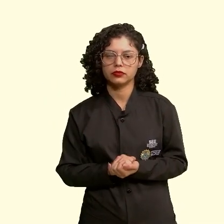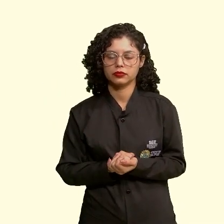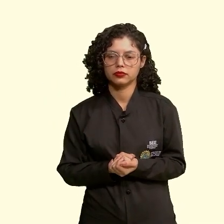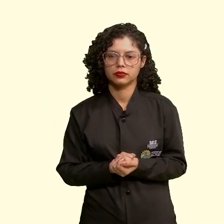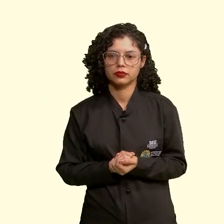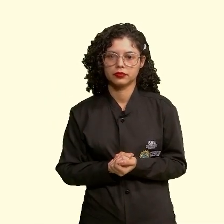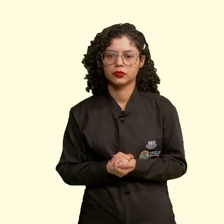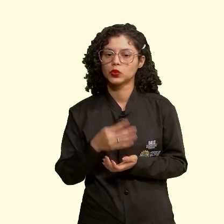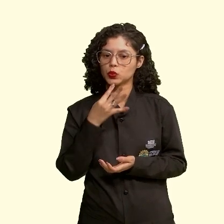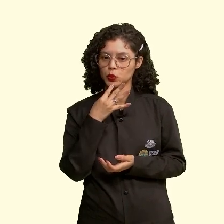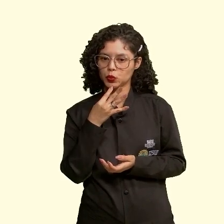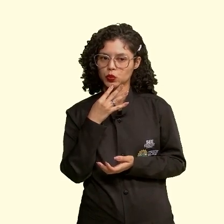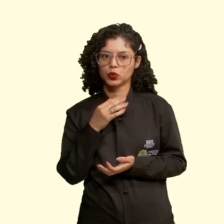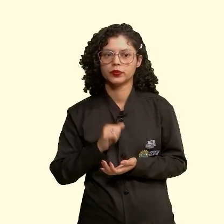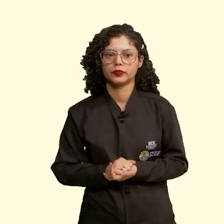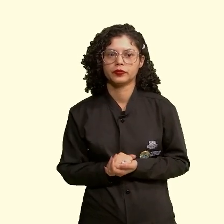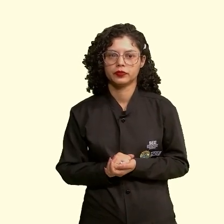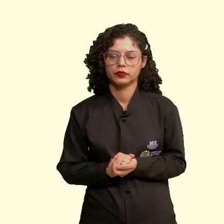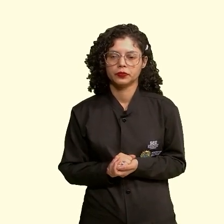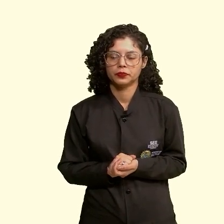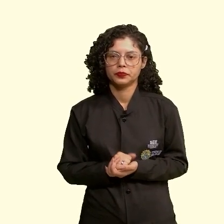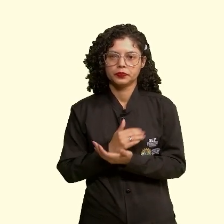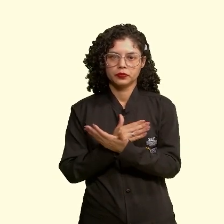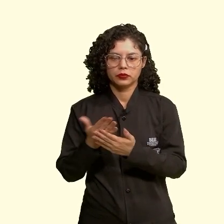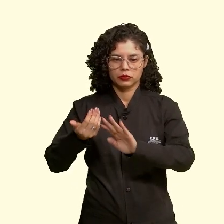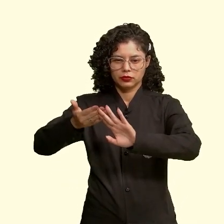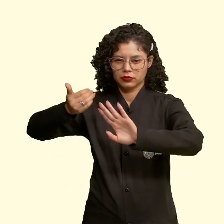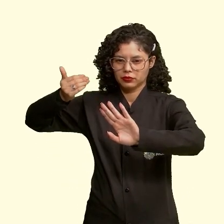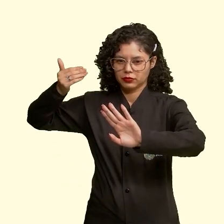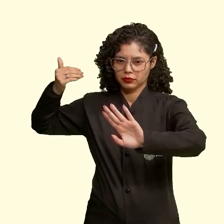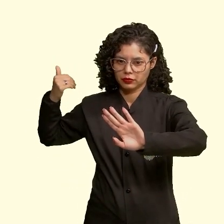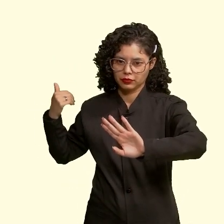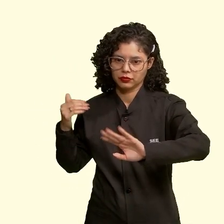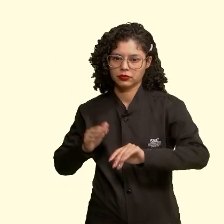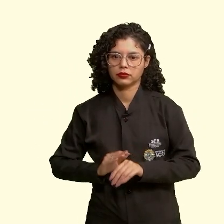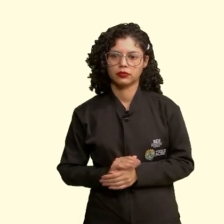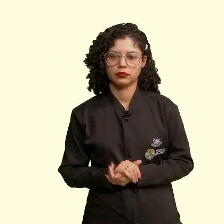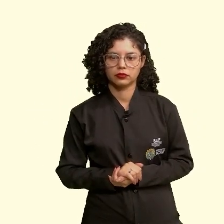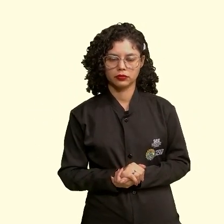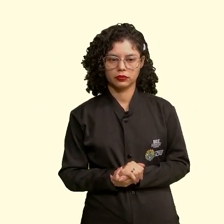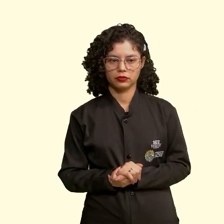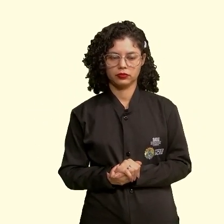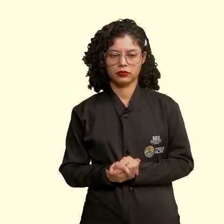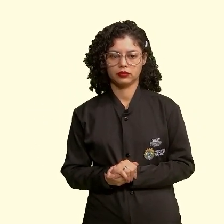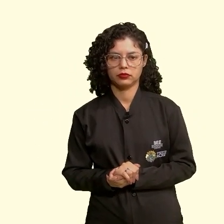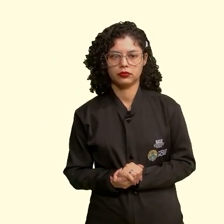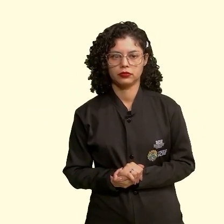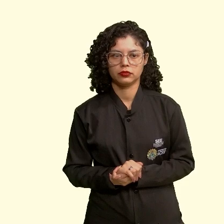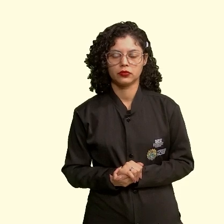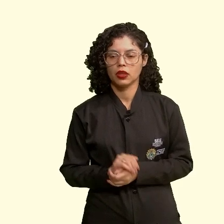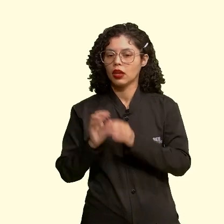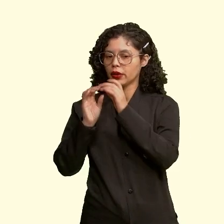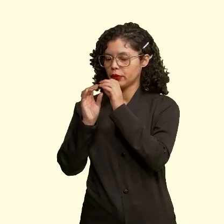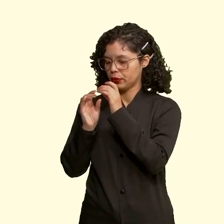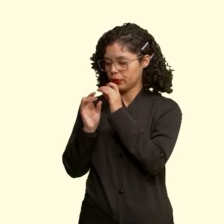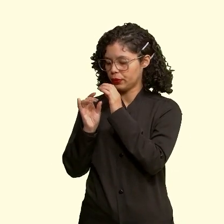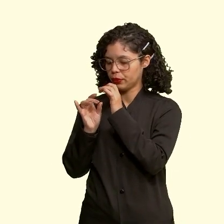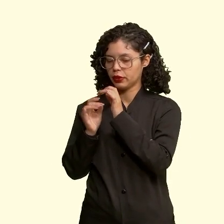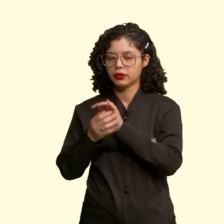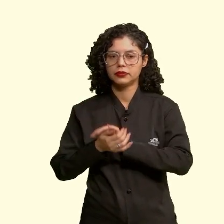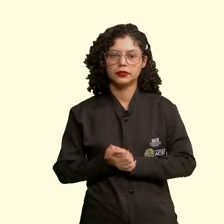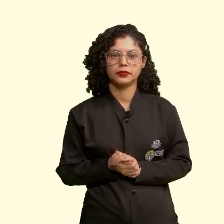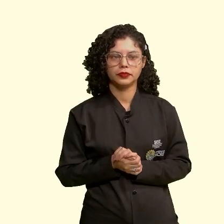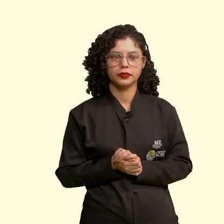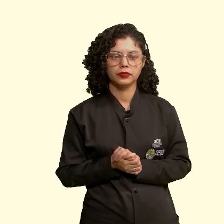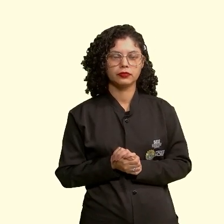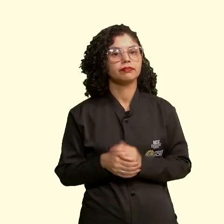flautinha conhecida desde o ensino fundamental 1, e ela é um instrumento de sopro, e